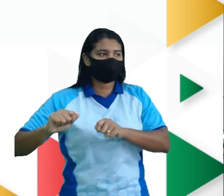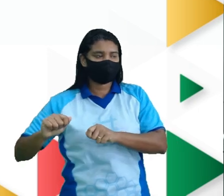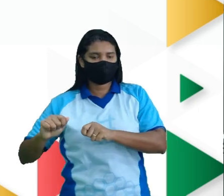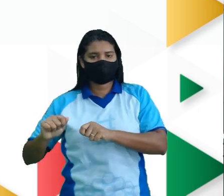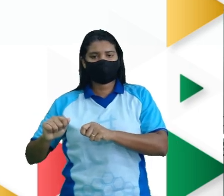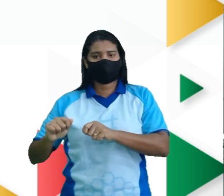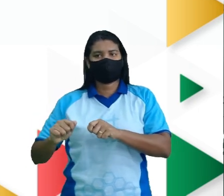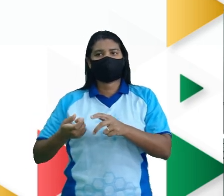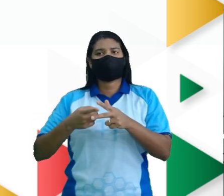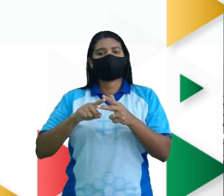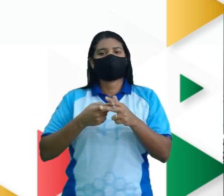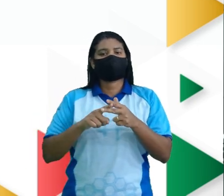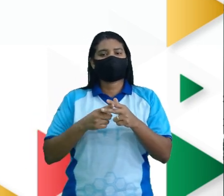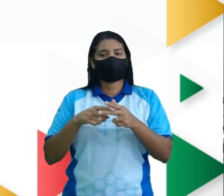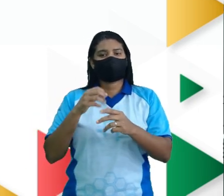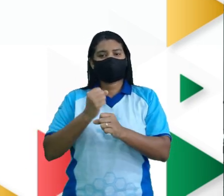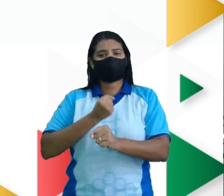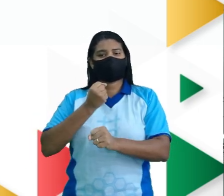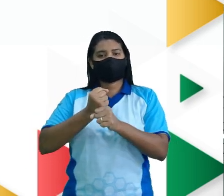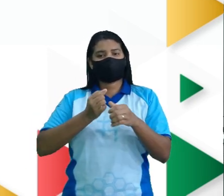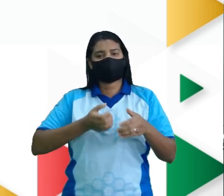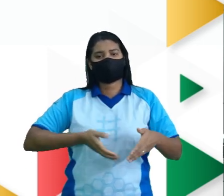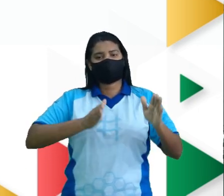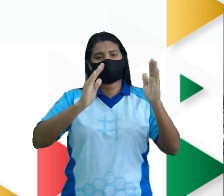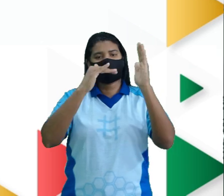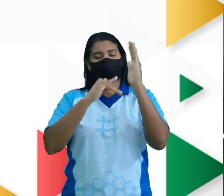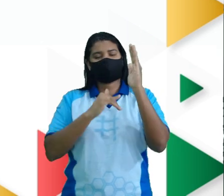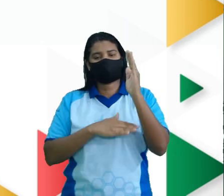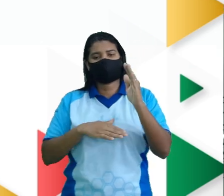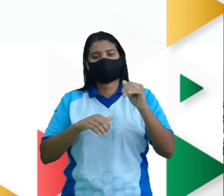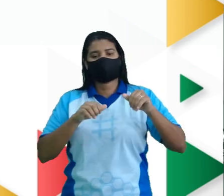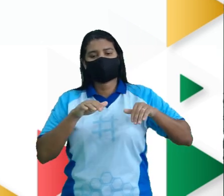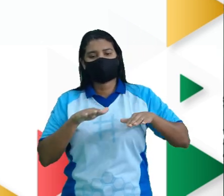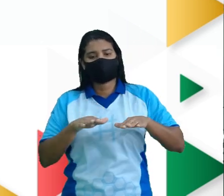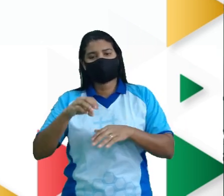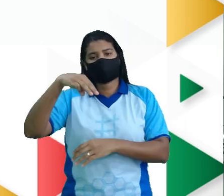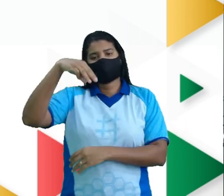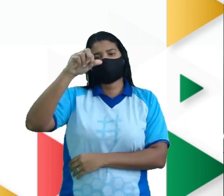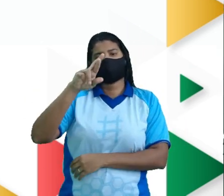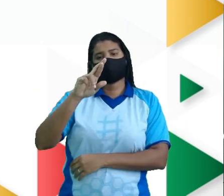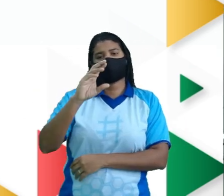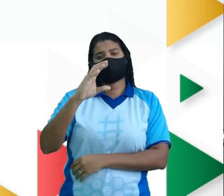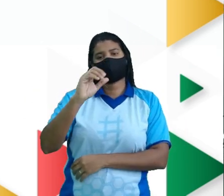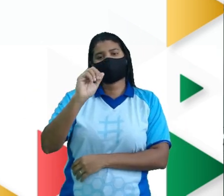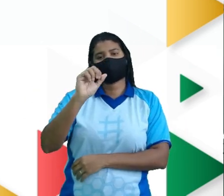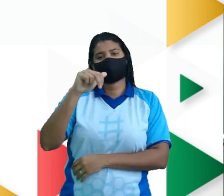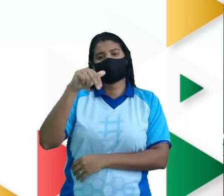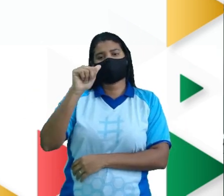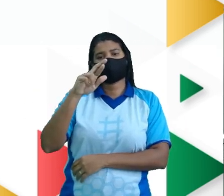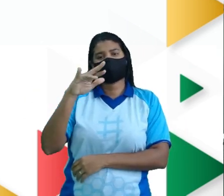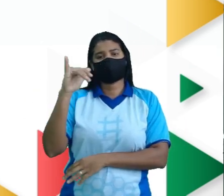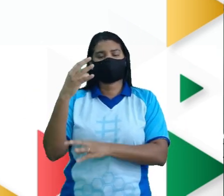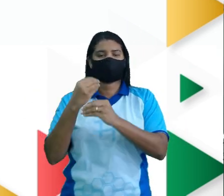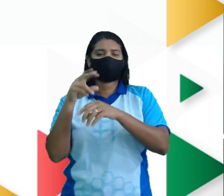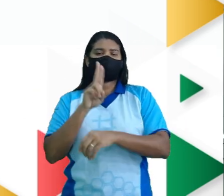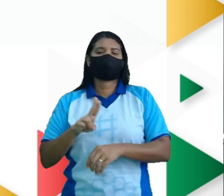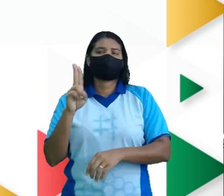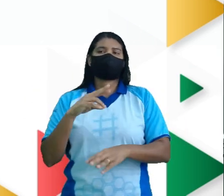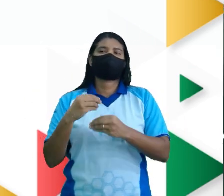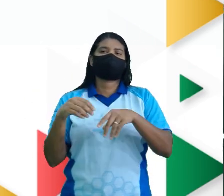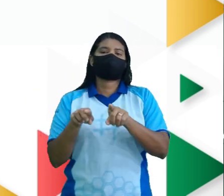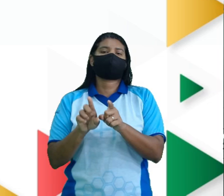nas oficinas de construções e inclusive também nas construções civis, tá? muito utilizado